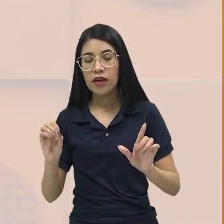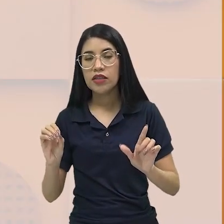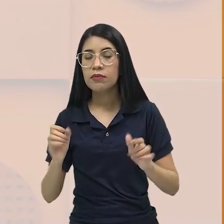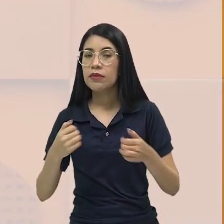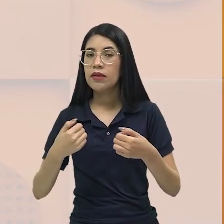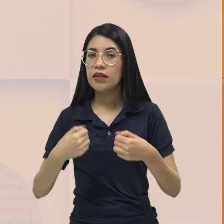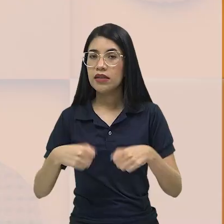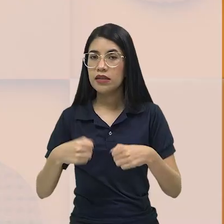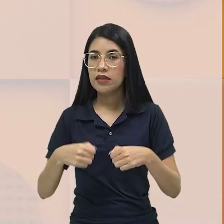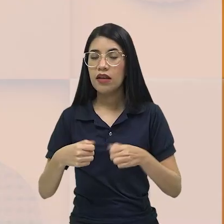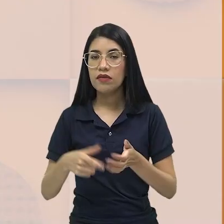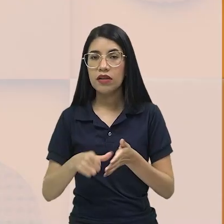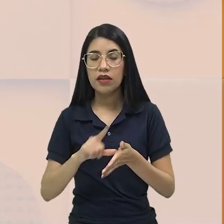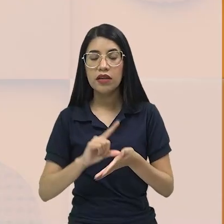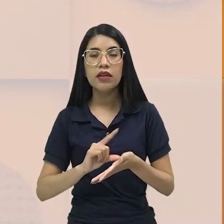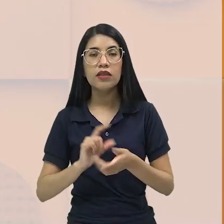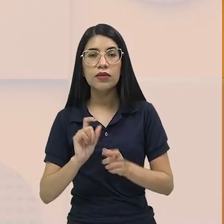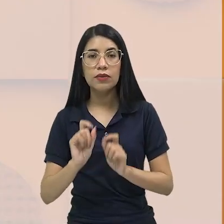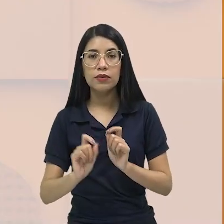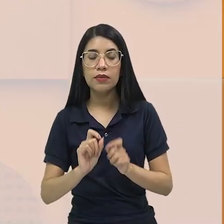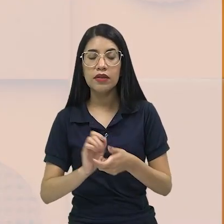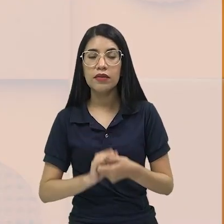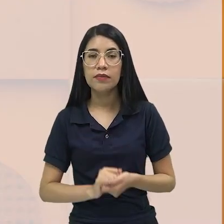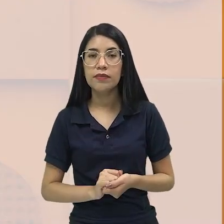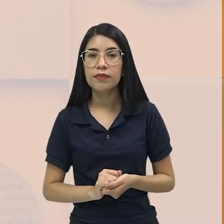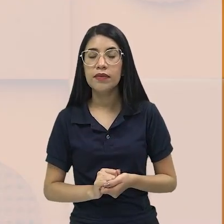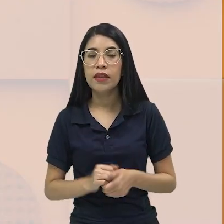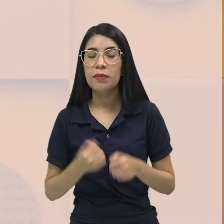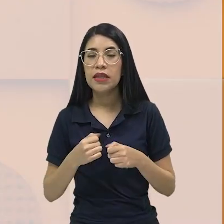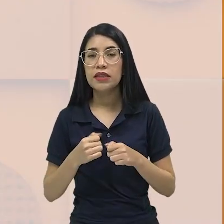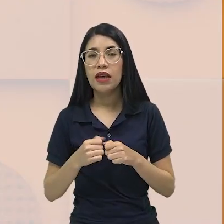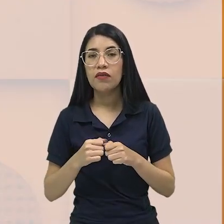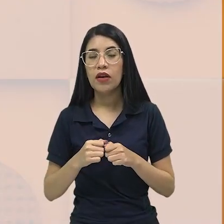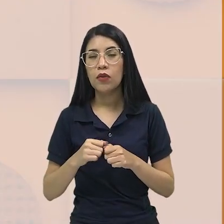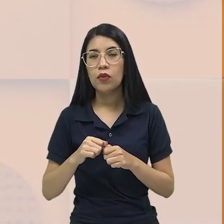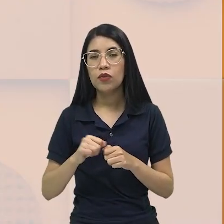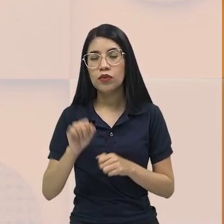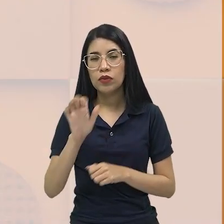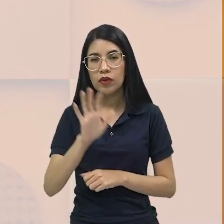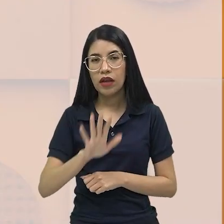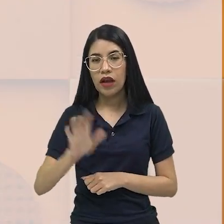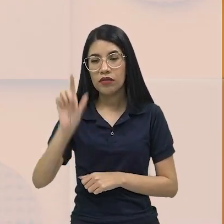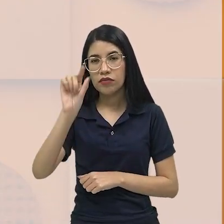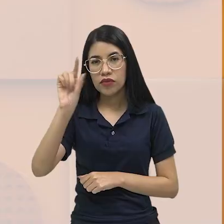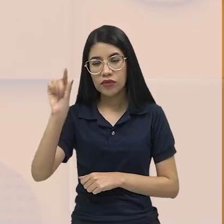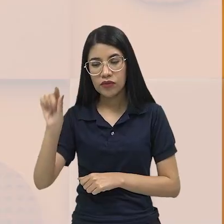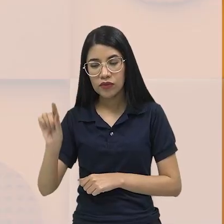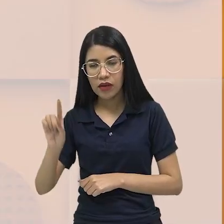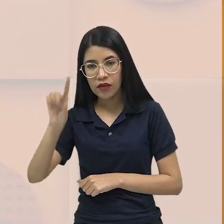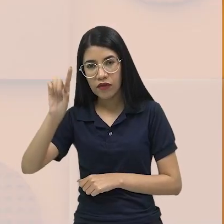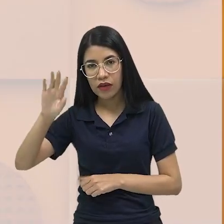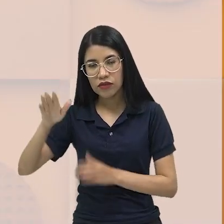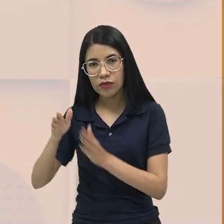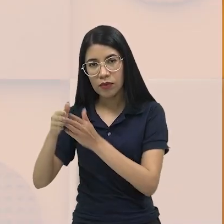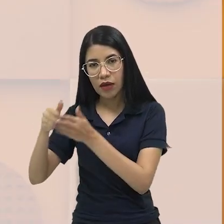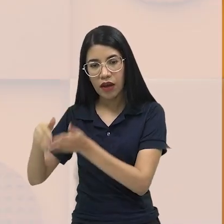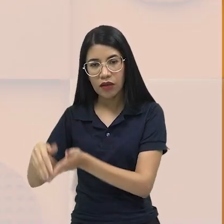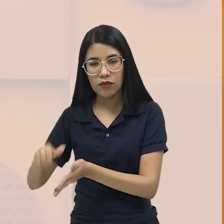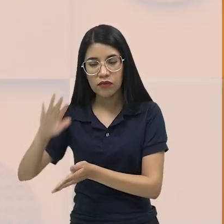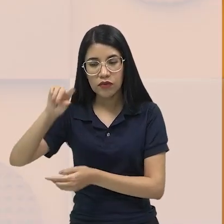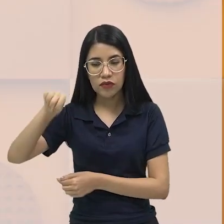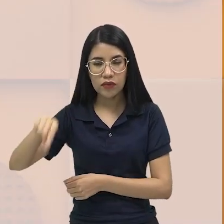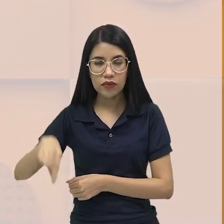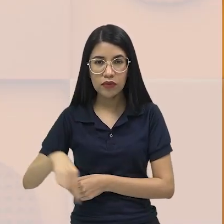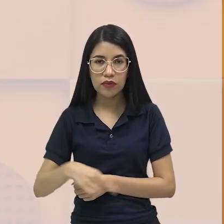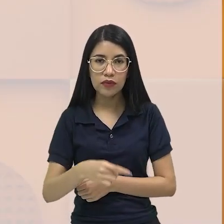era necessário, antes do Canal do Panamá, você basicamente contornar todo o continente continente americano, América do